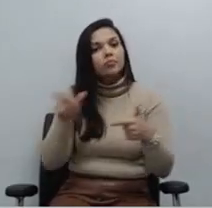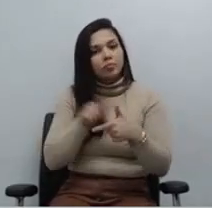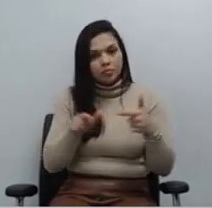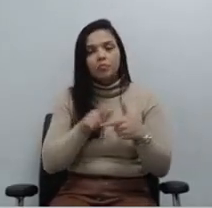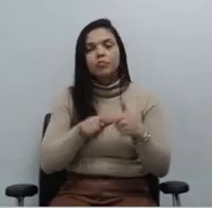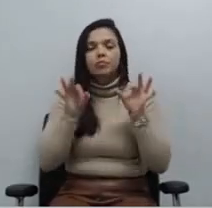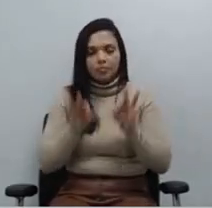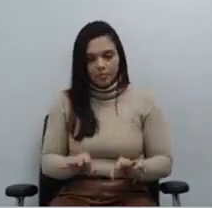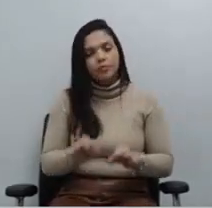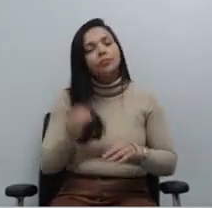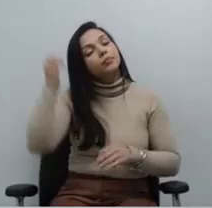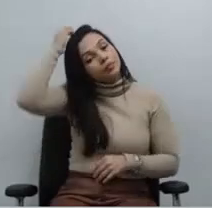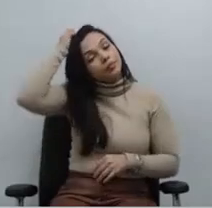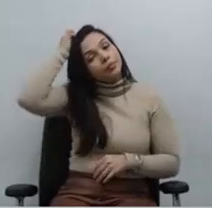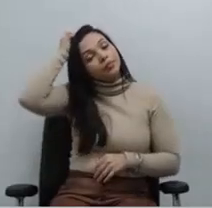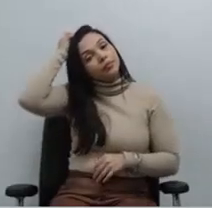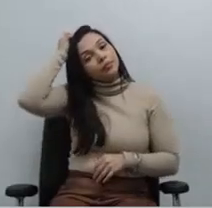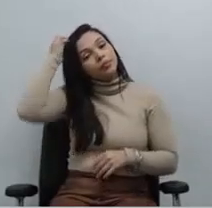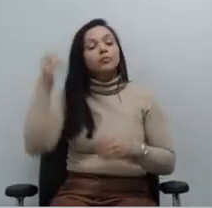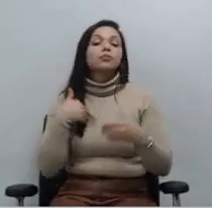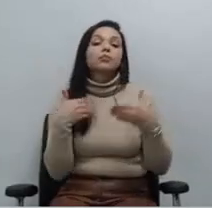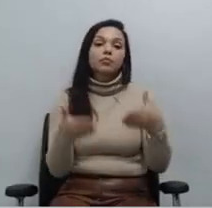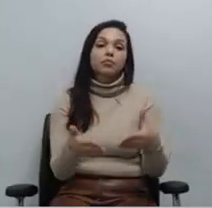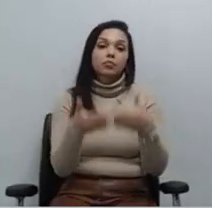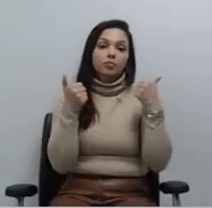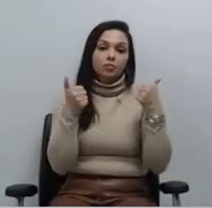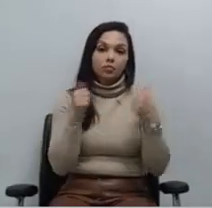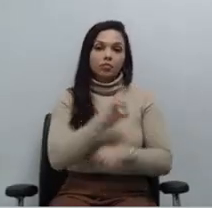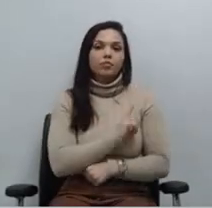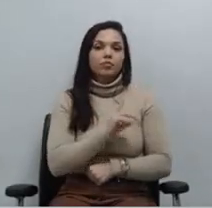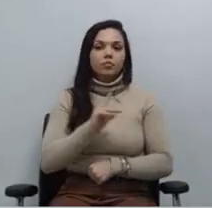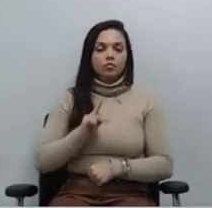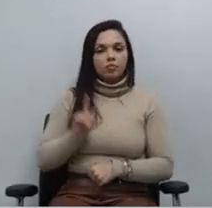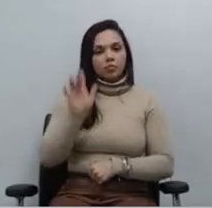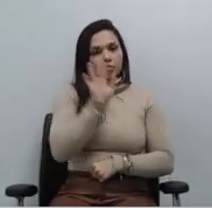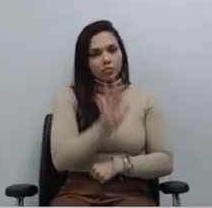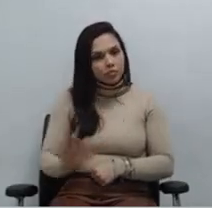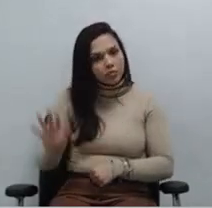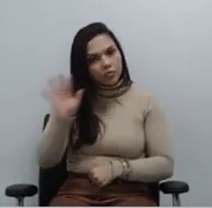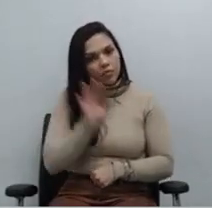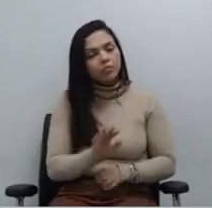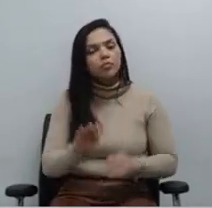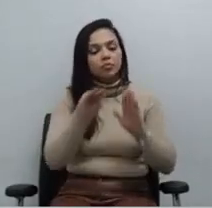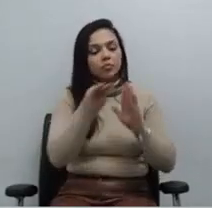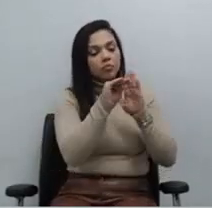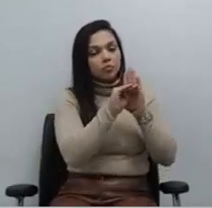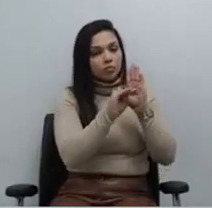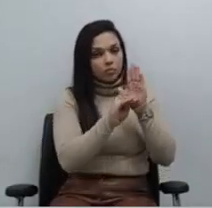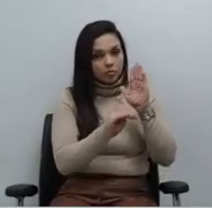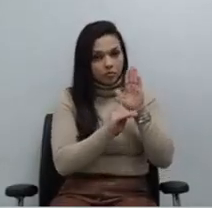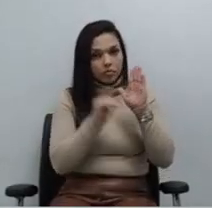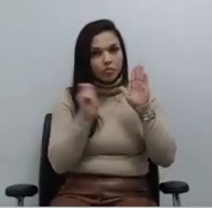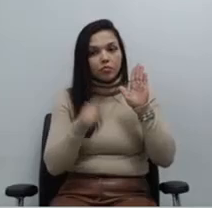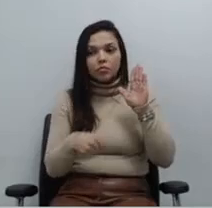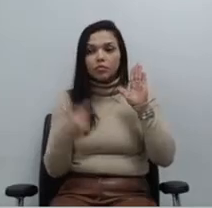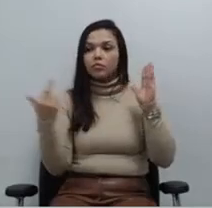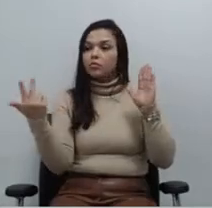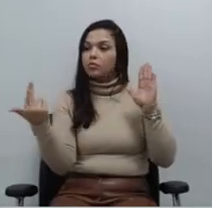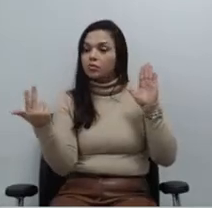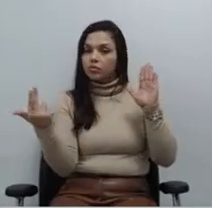mesmo. Então, eu gostaria de pedir para que isso fosse revisto pela Defensoria Geral, que pautássemos como as outras instituições